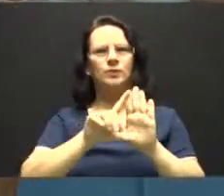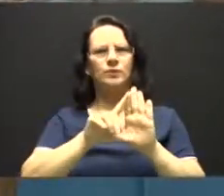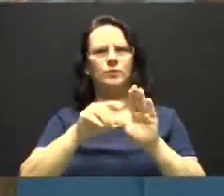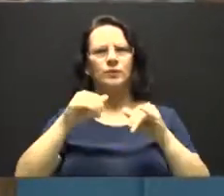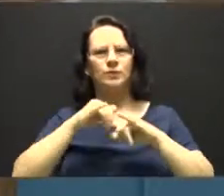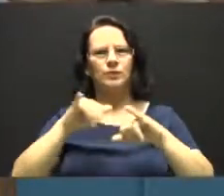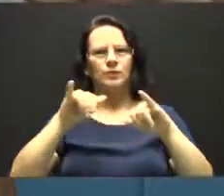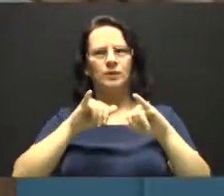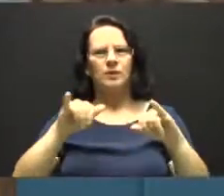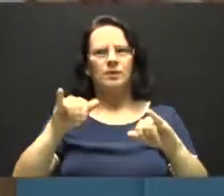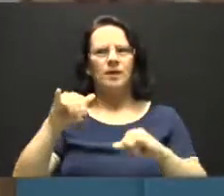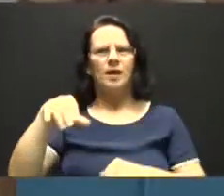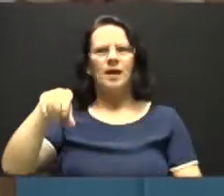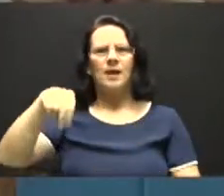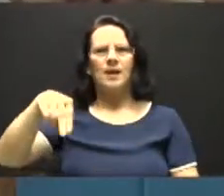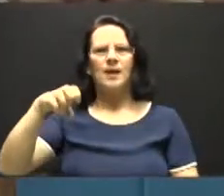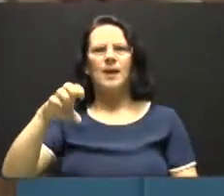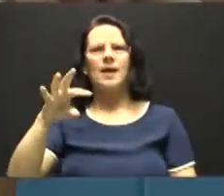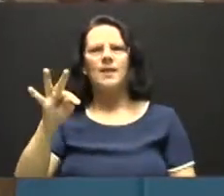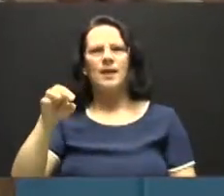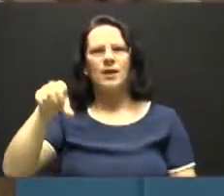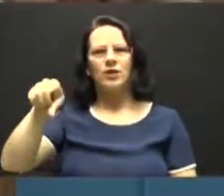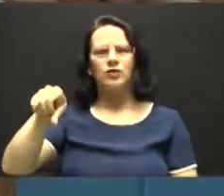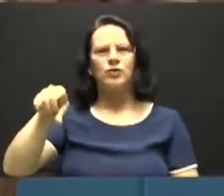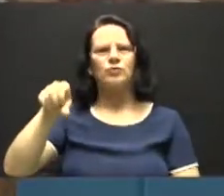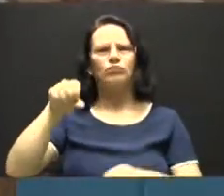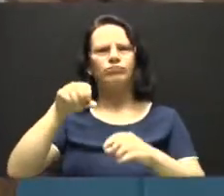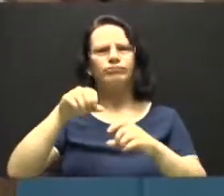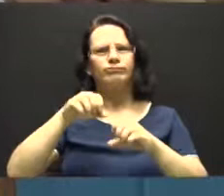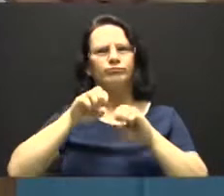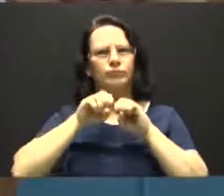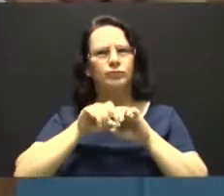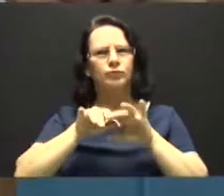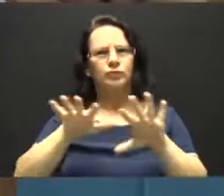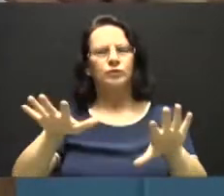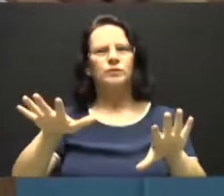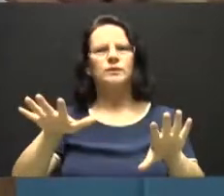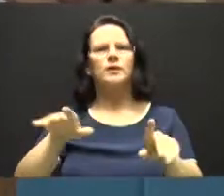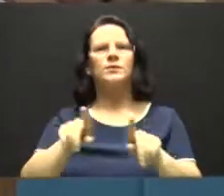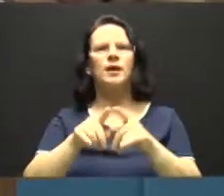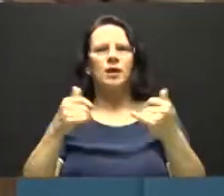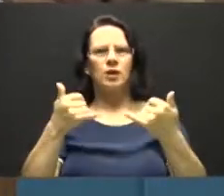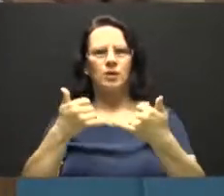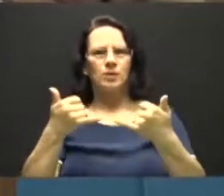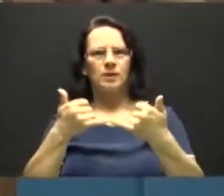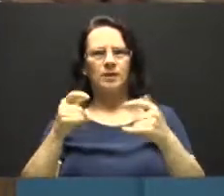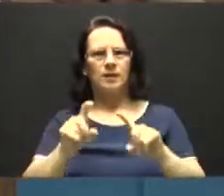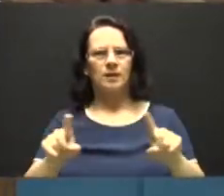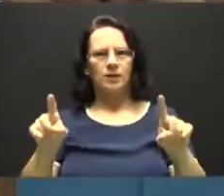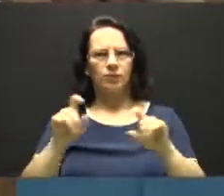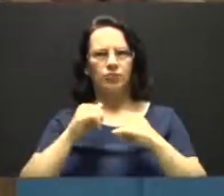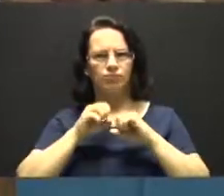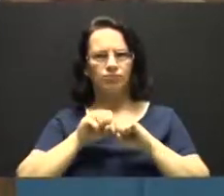disponível no canal 9 da net e pelas redes sociais do poder legislativo cubatense